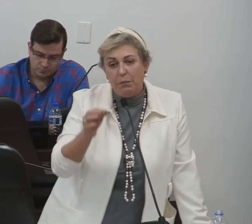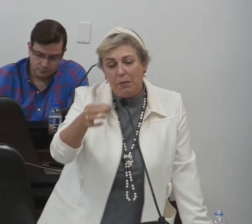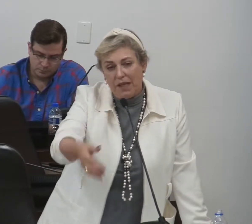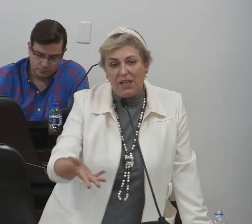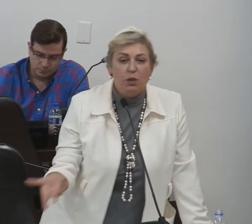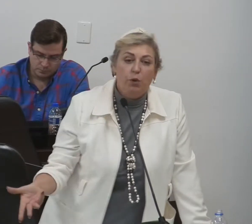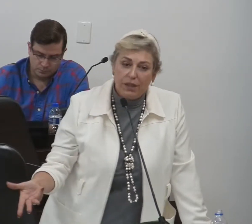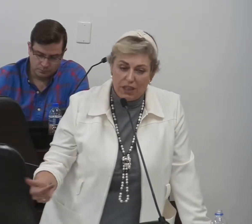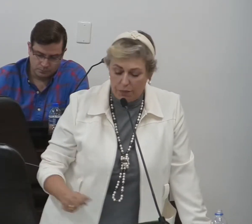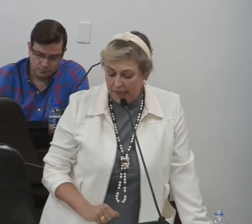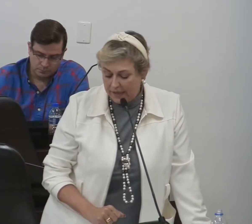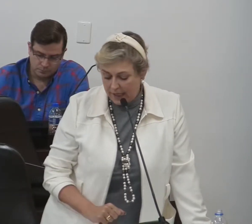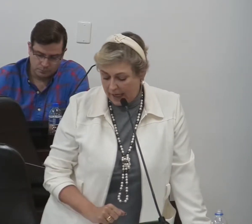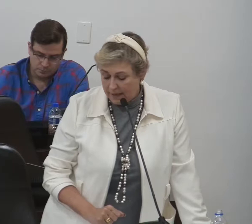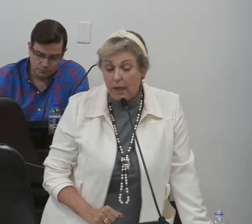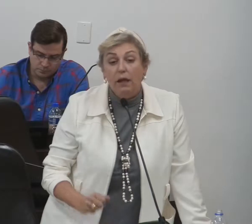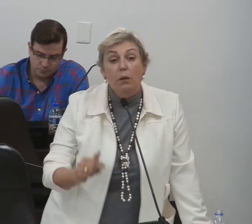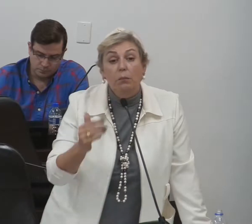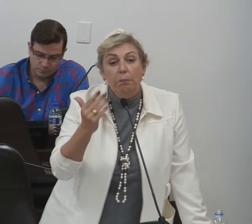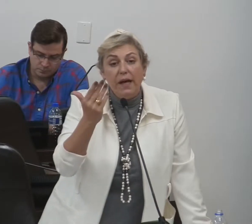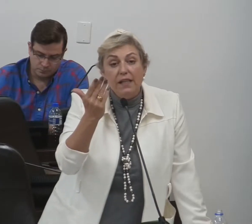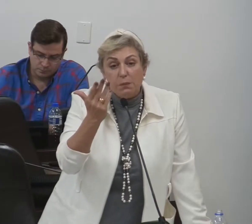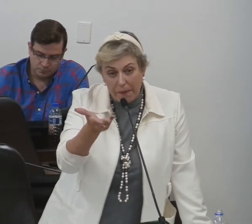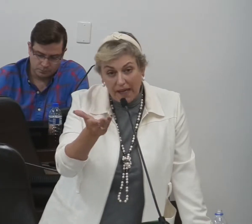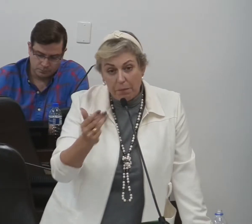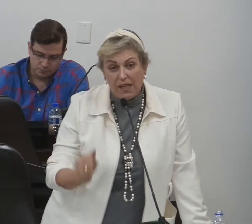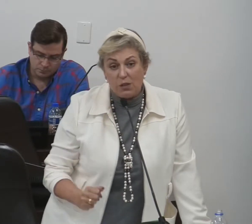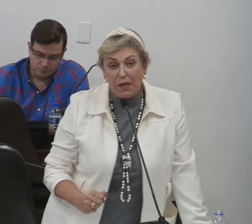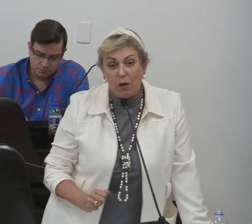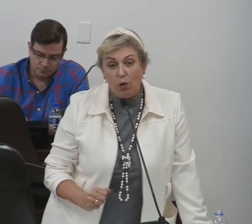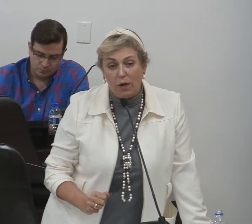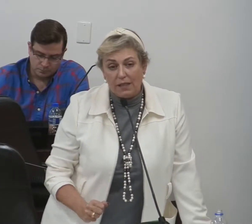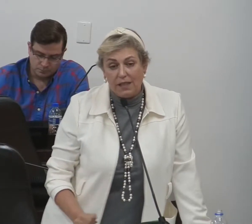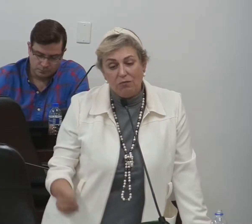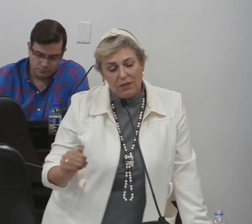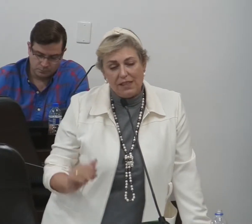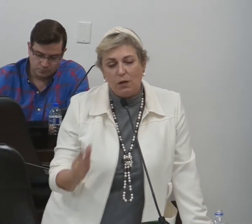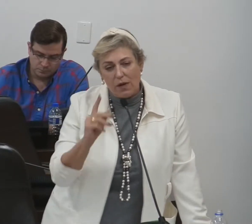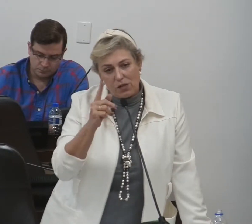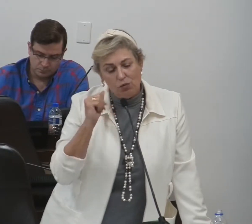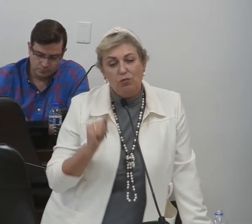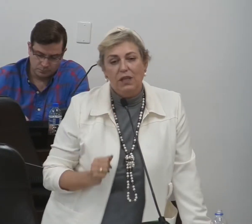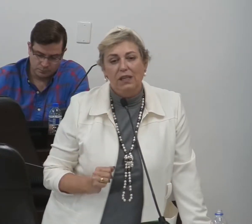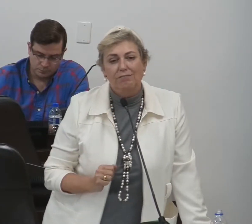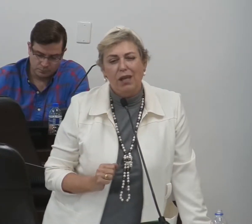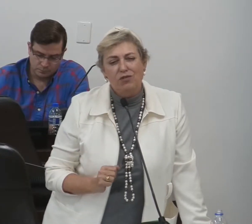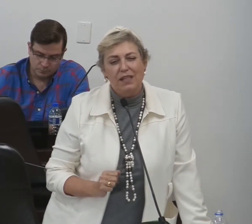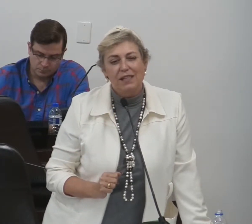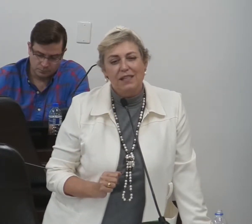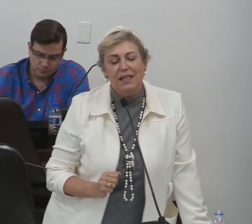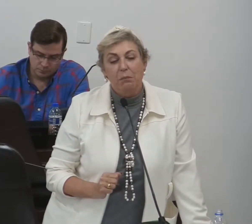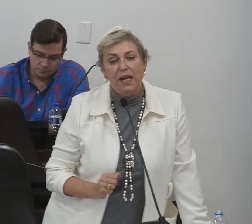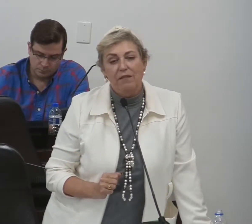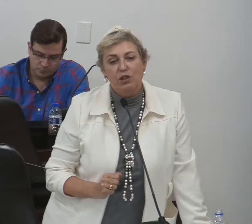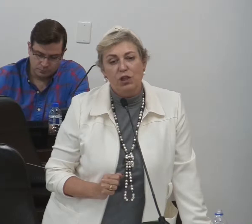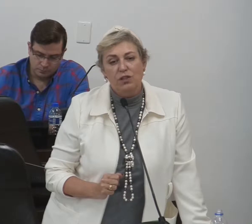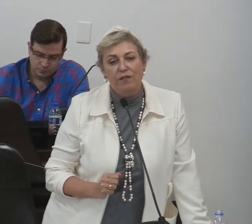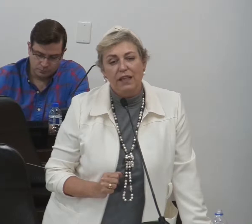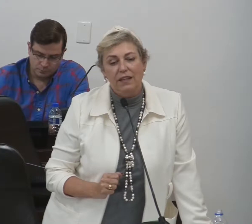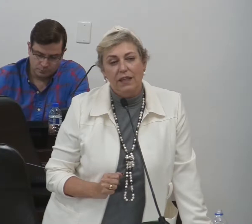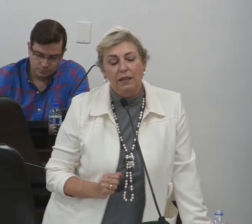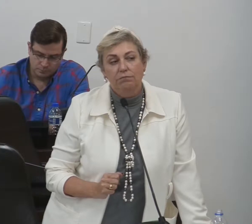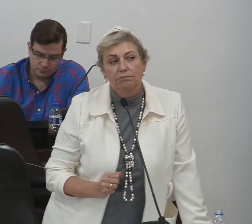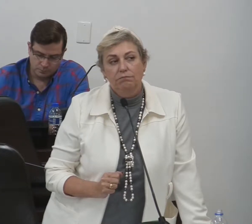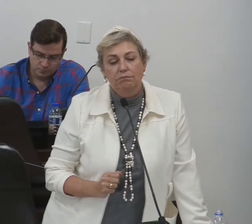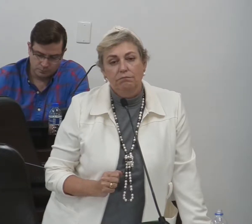extremamente importante para essa casa. Mas parabéns pela colocação. Esse é um assunto que tenho certeza que em breve a gente